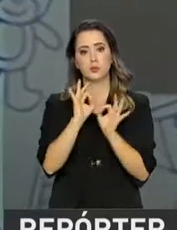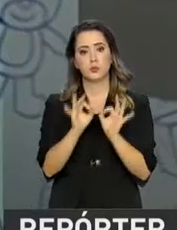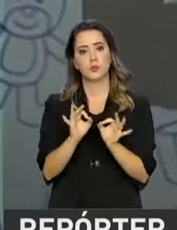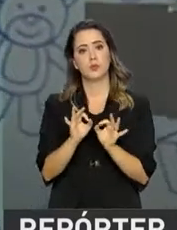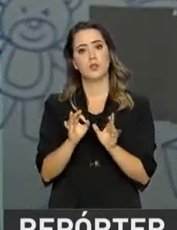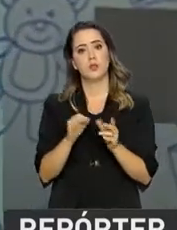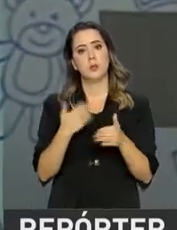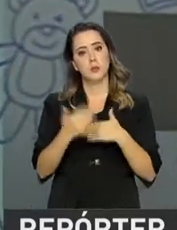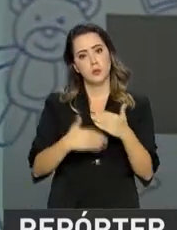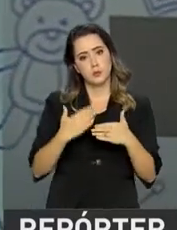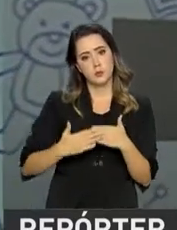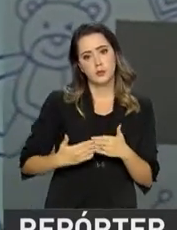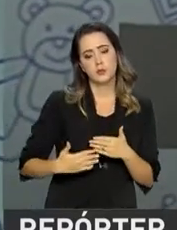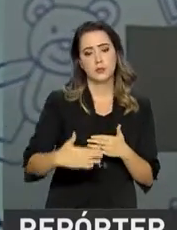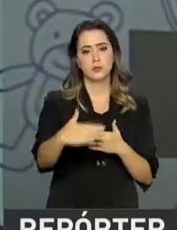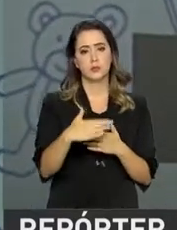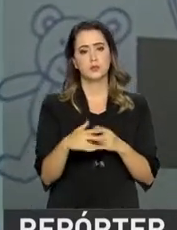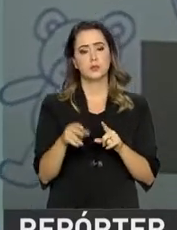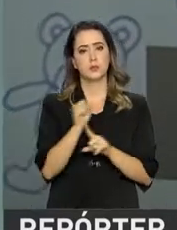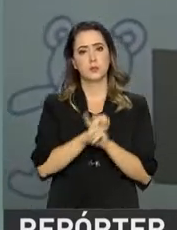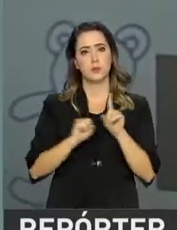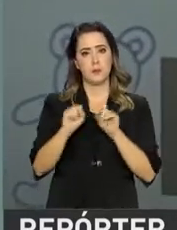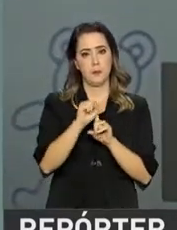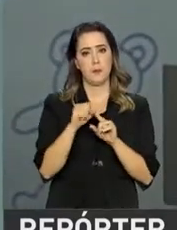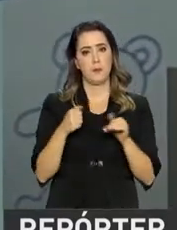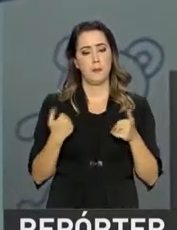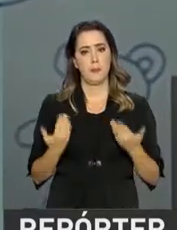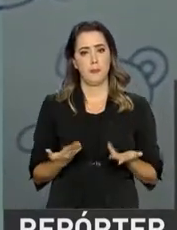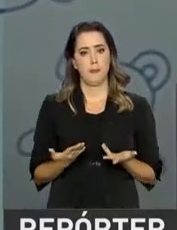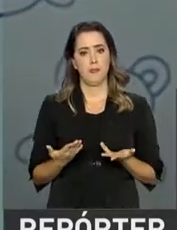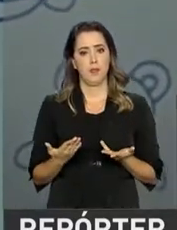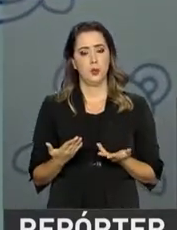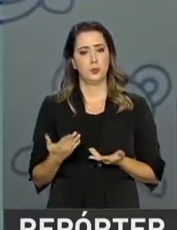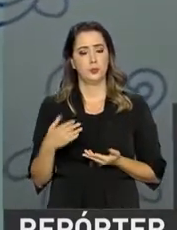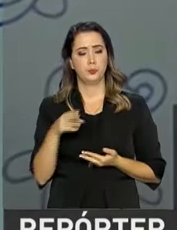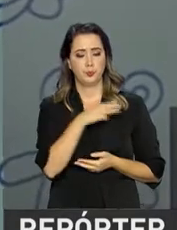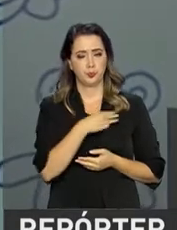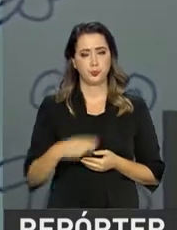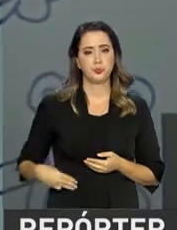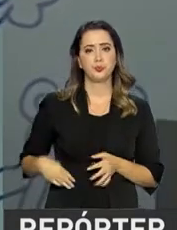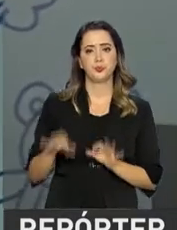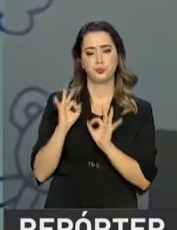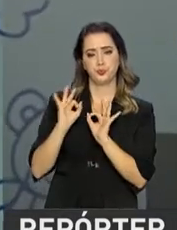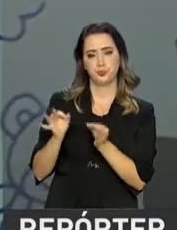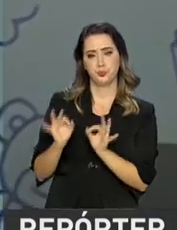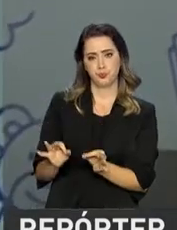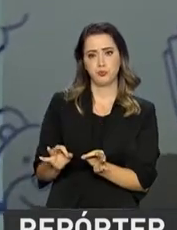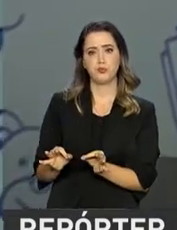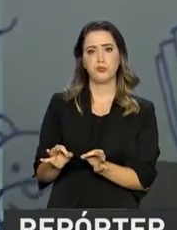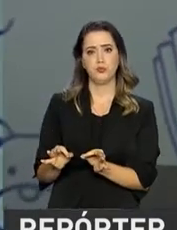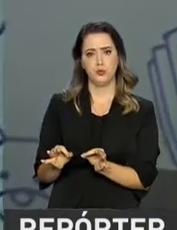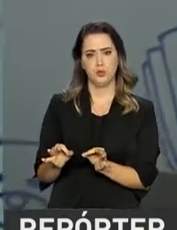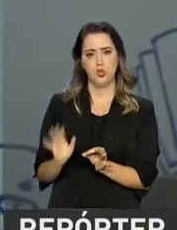precisamente pela progressão de natureza social. E o Osmar acertou